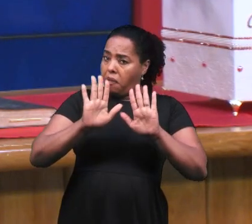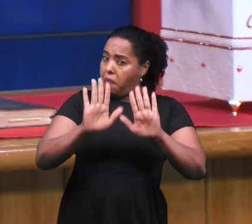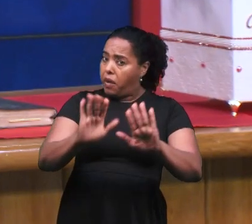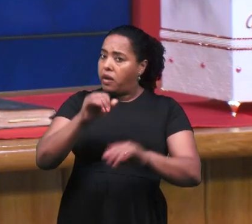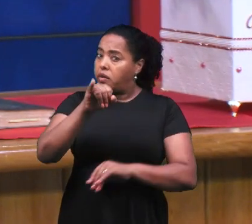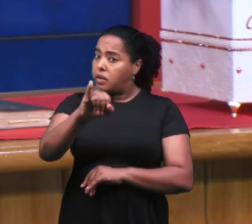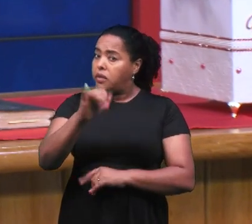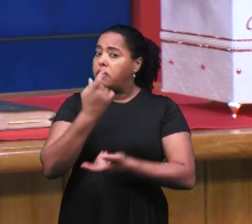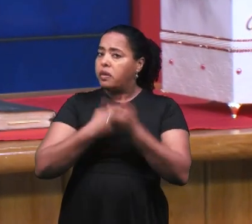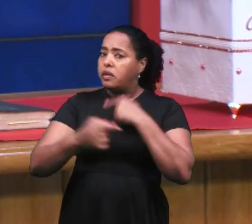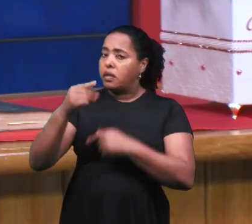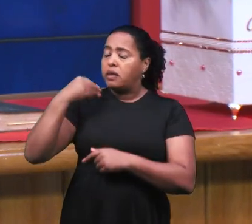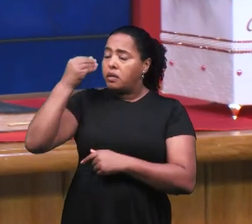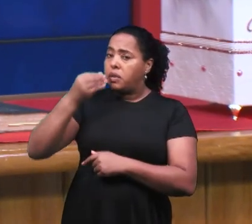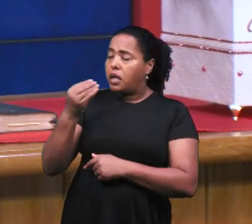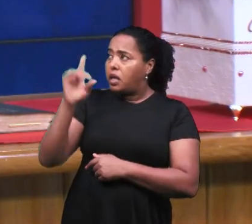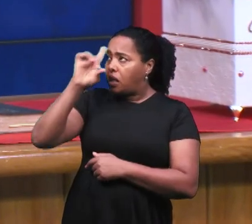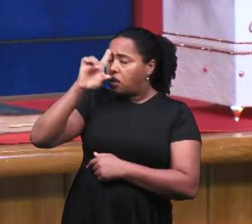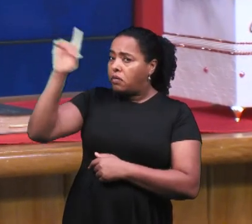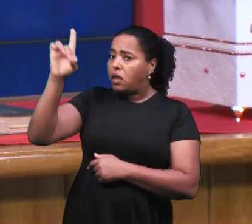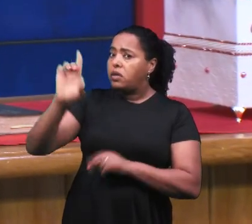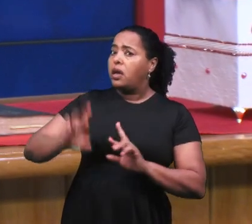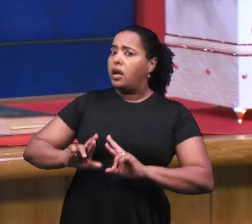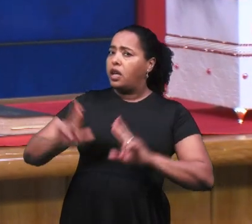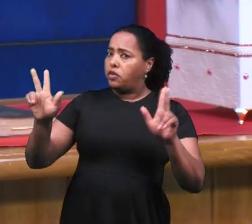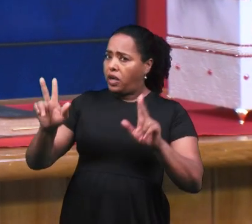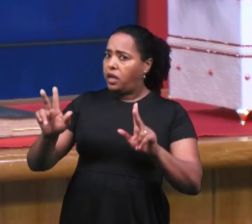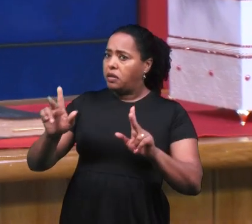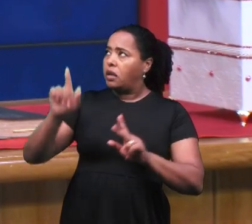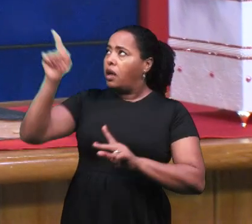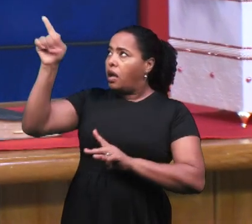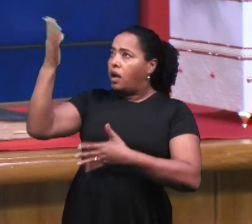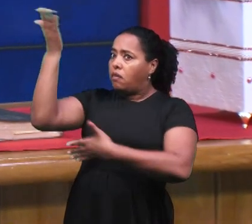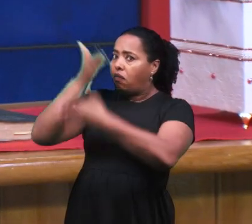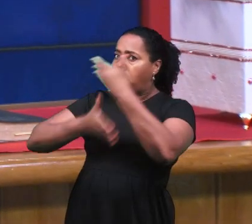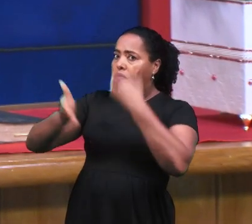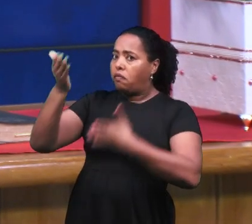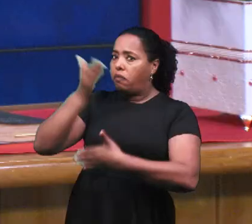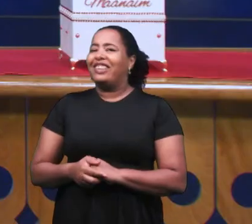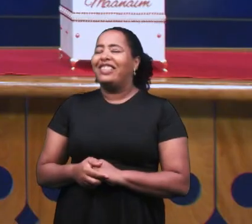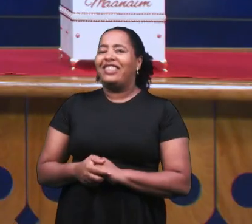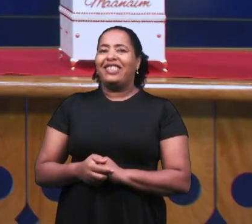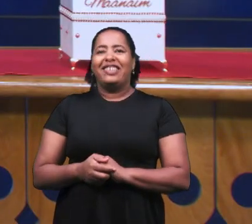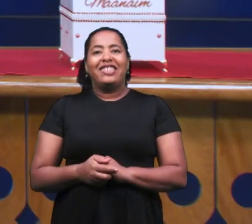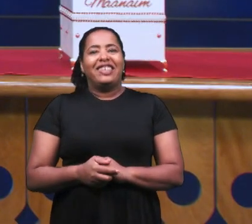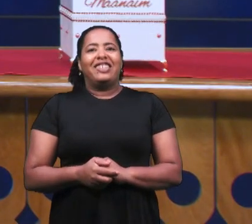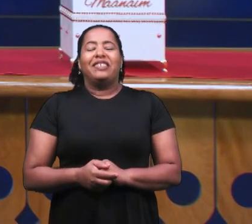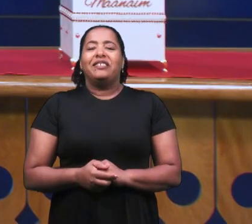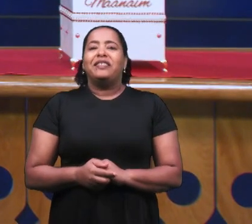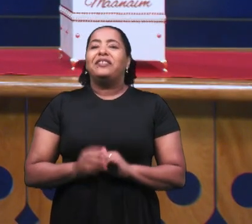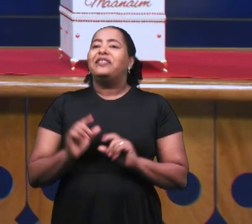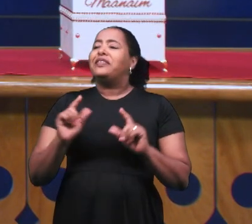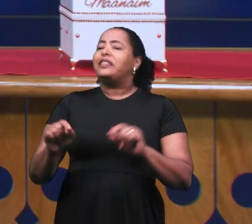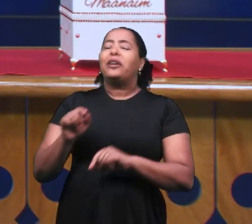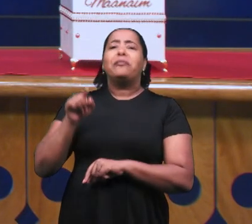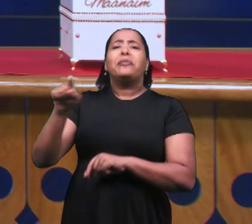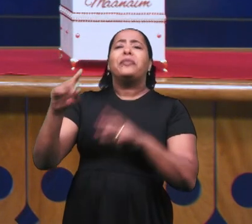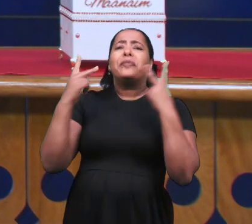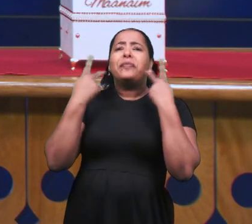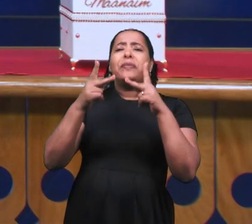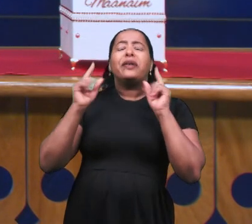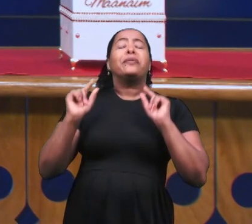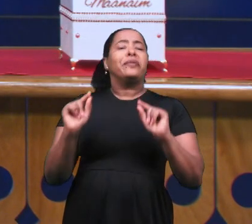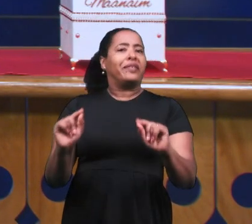coisa, não é? Tem que vir de cima, que é a fé que vem lá da eternidade. O que eles pregam? O que é que eles